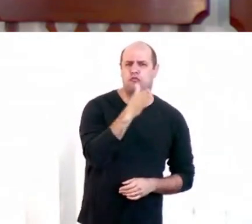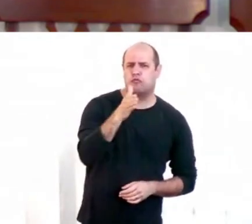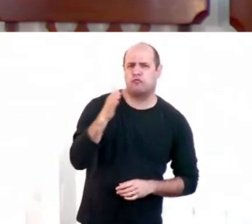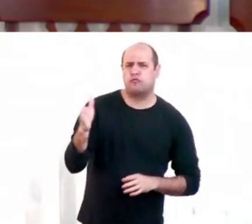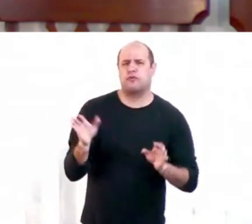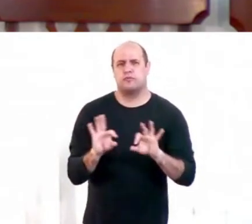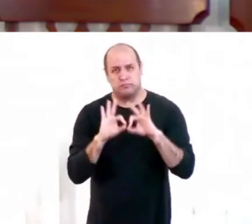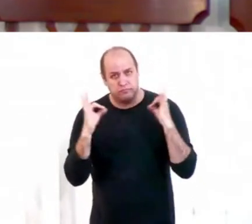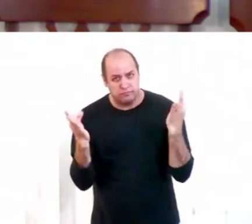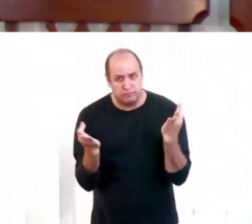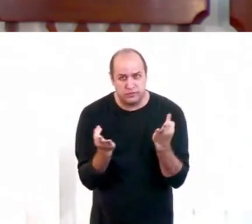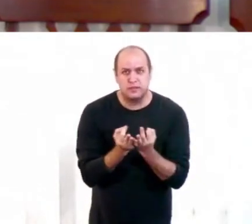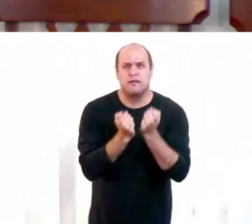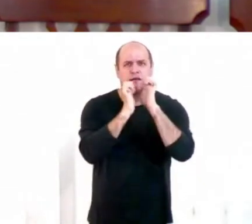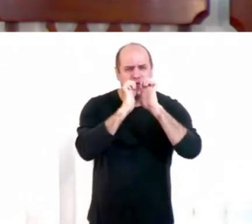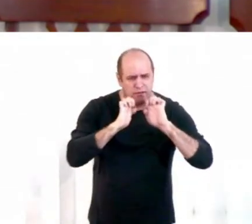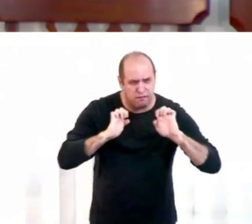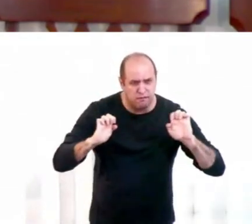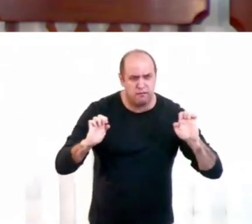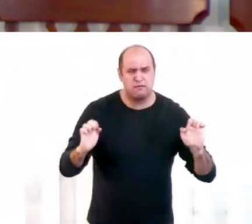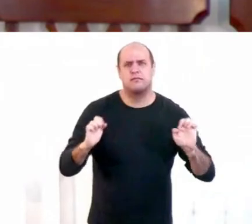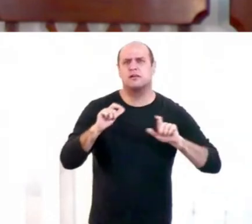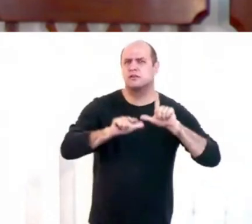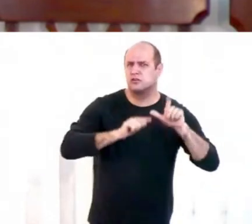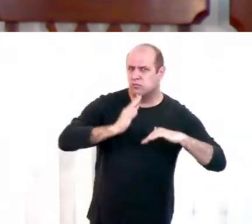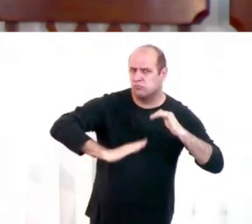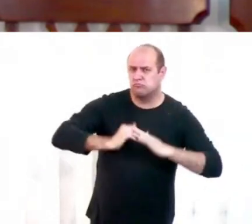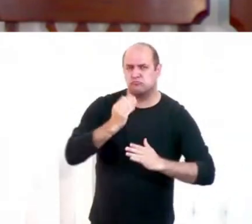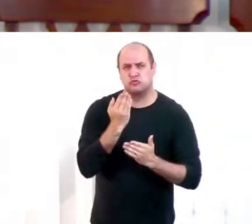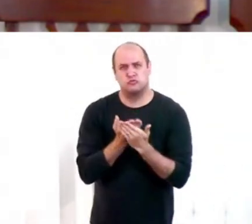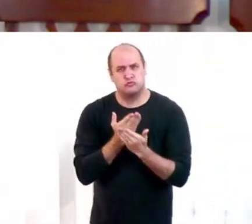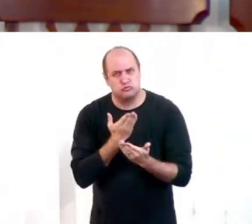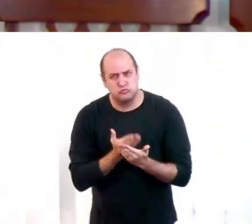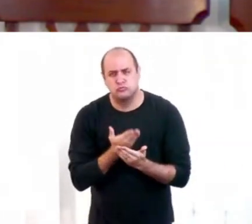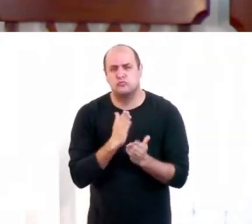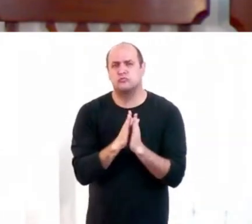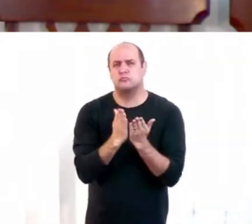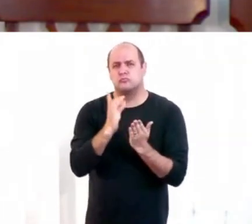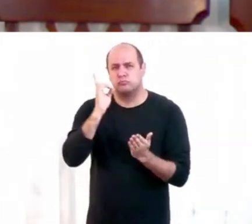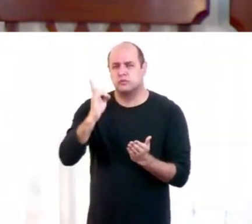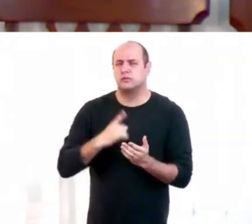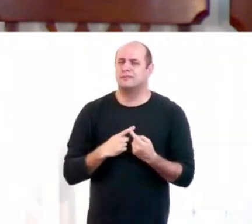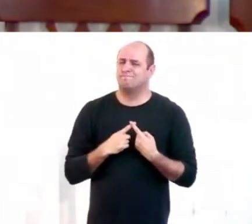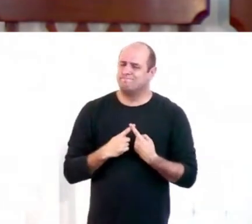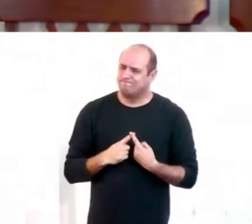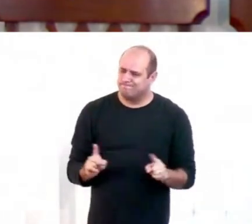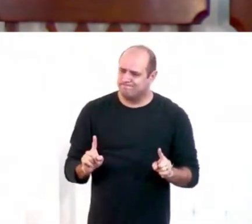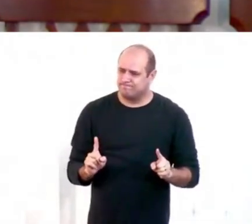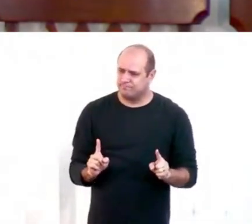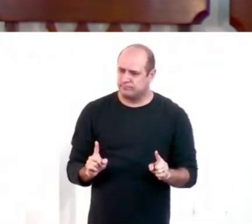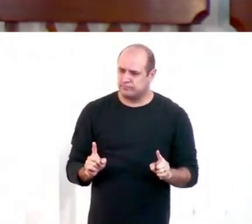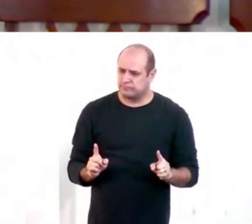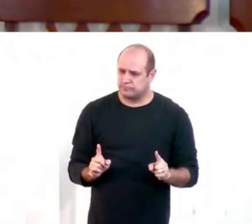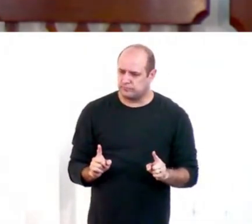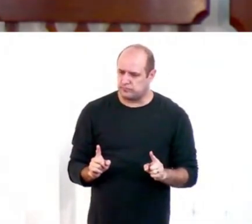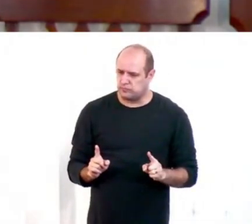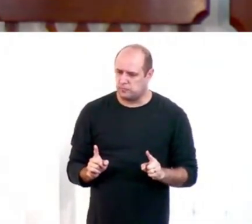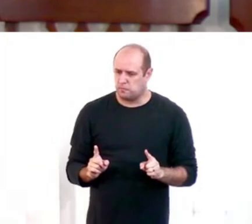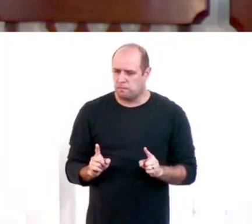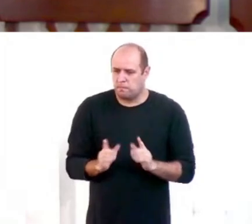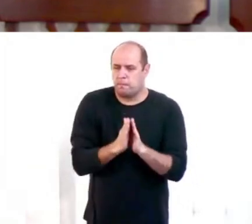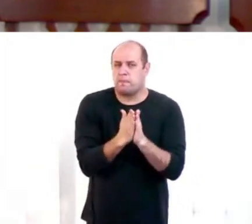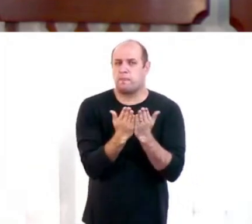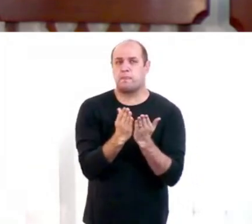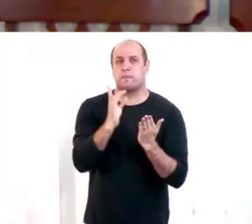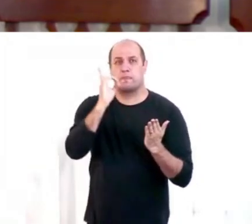famílias, evangelizamos, fazemos estudos bíblicos, mas creio que a palavra do